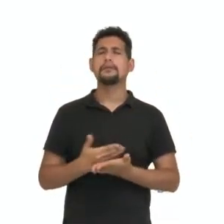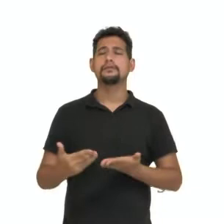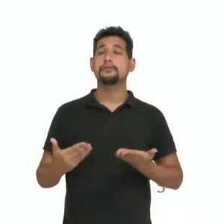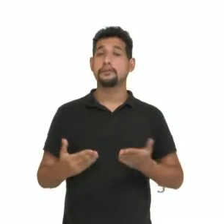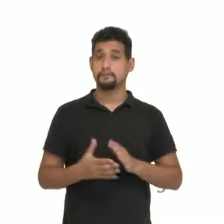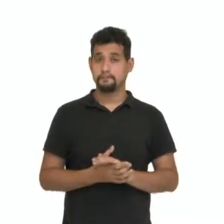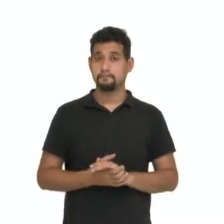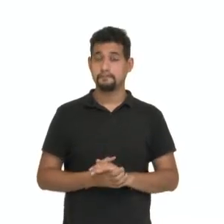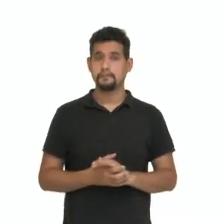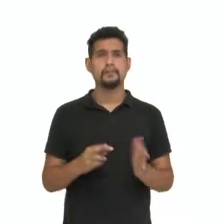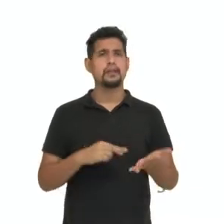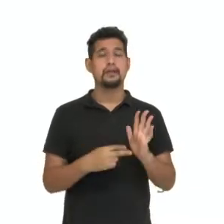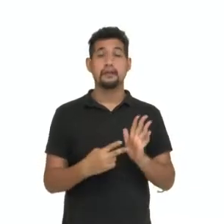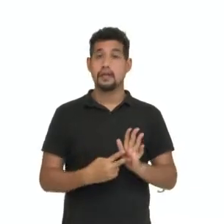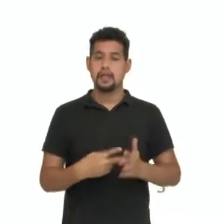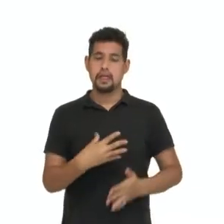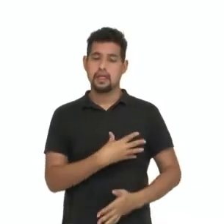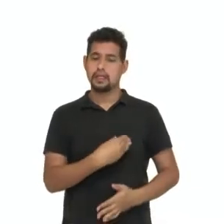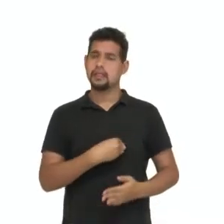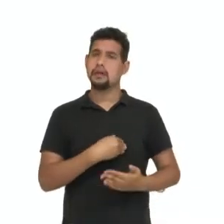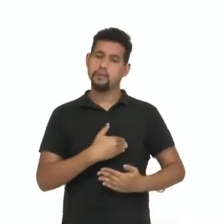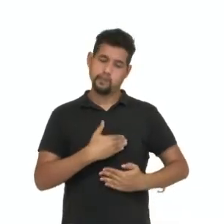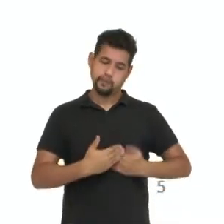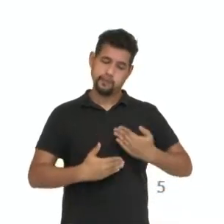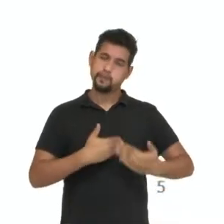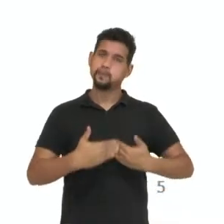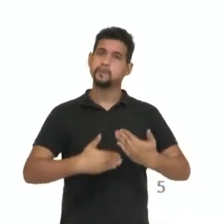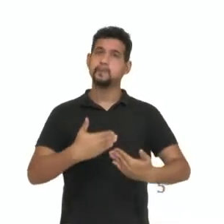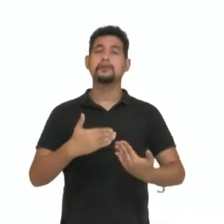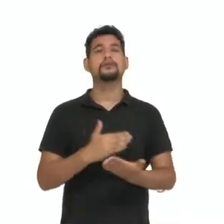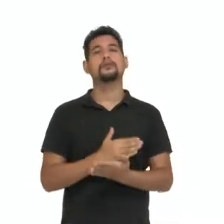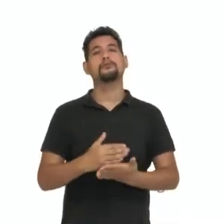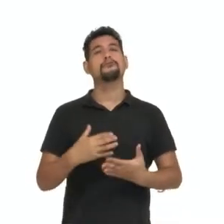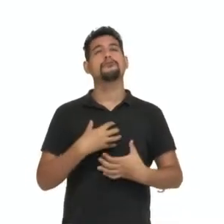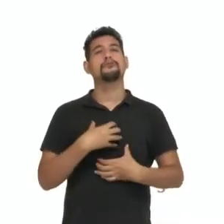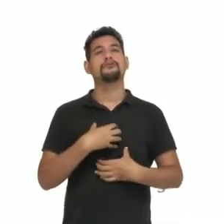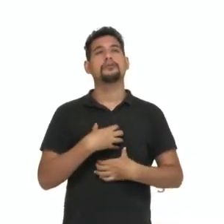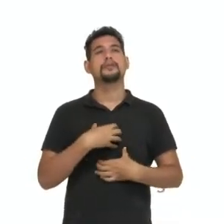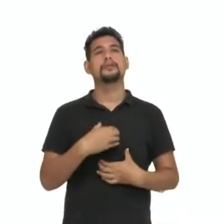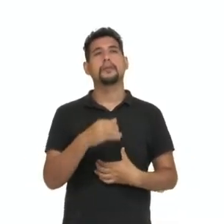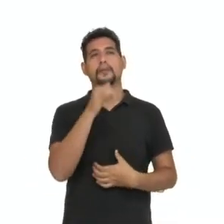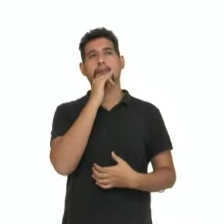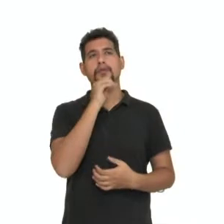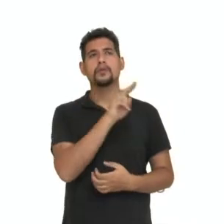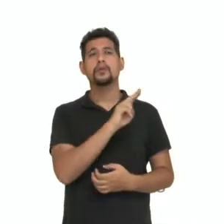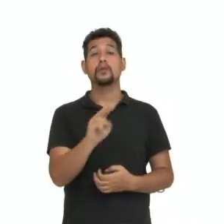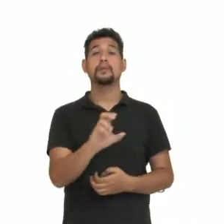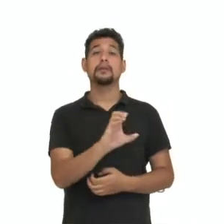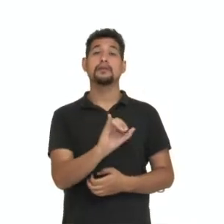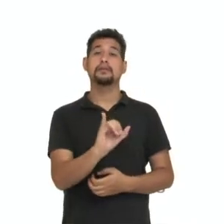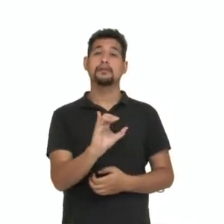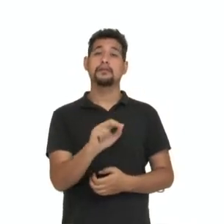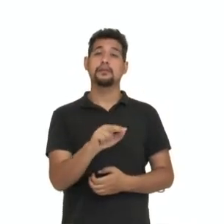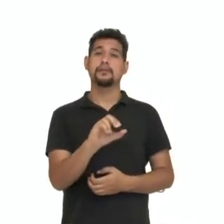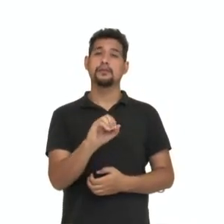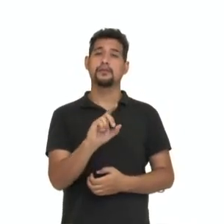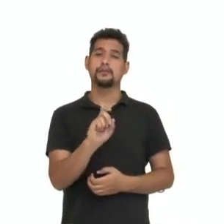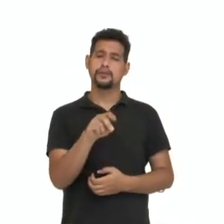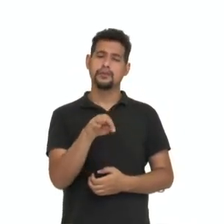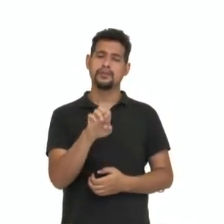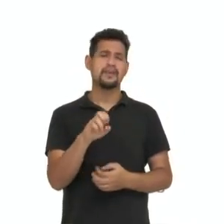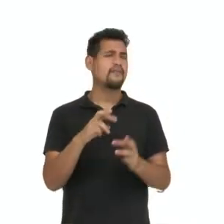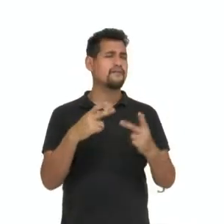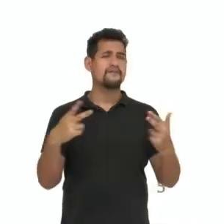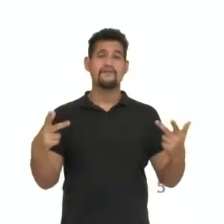né? Então, os mamíferos, eles descendem de alguma forma de sinodonte. Sinodonte é um vasto grupo de animais que tinha um